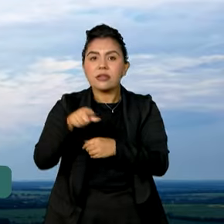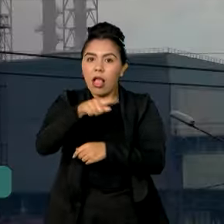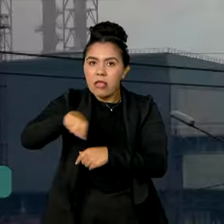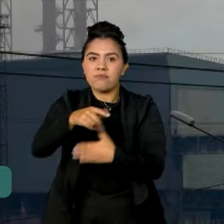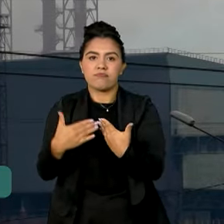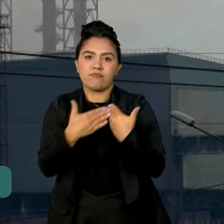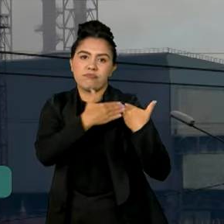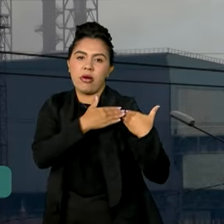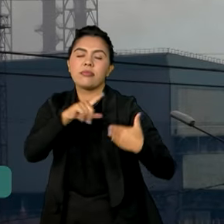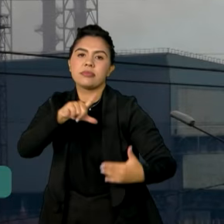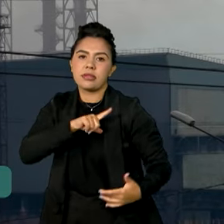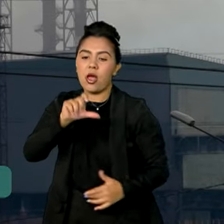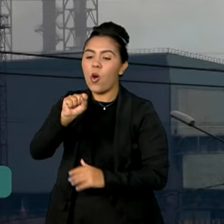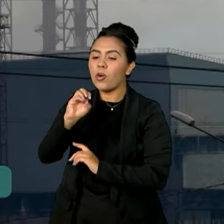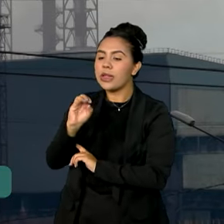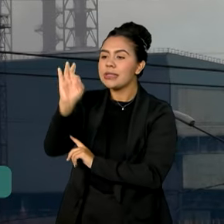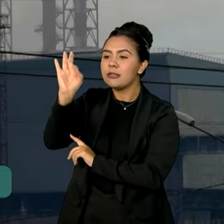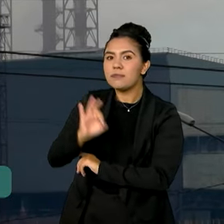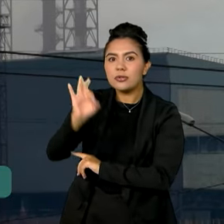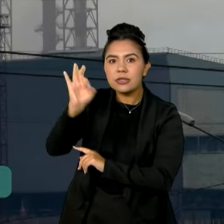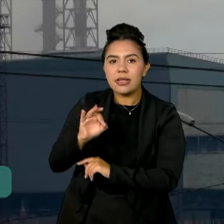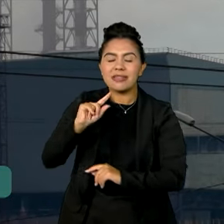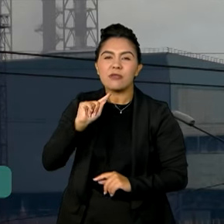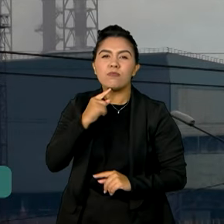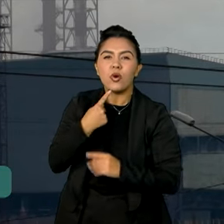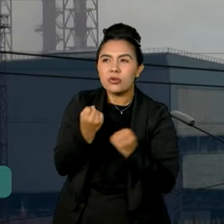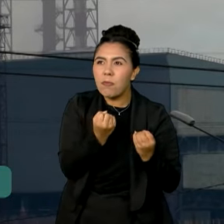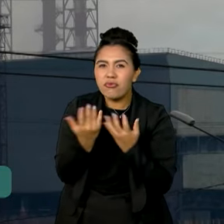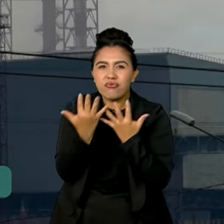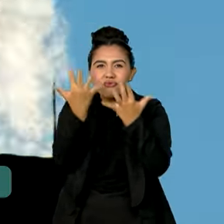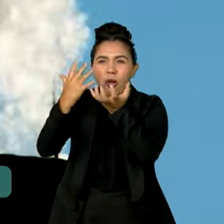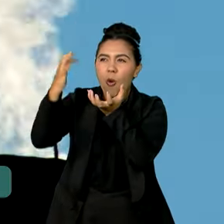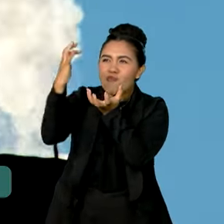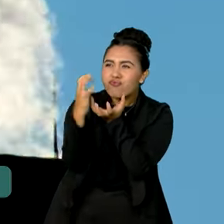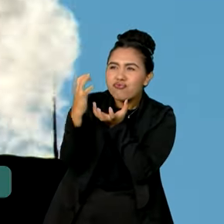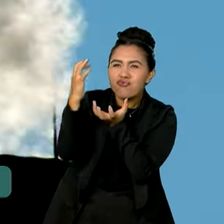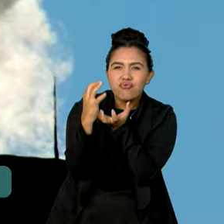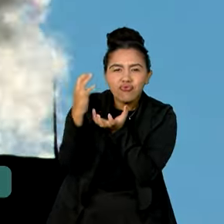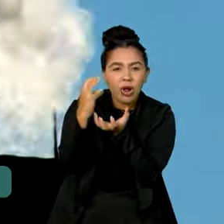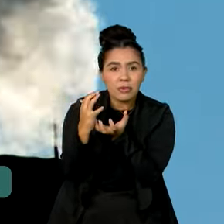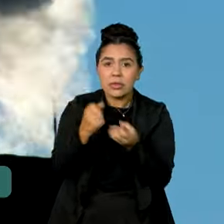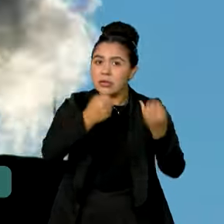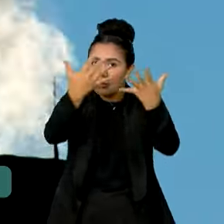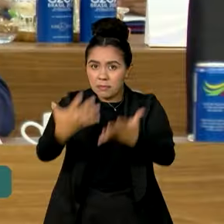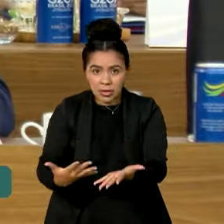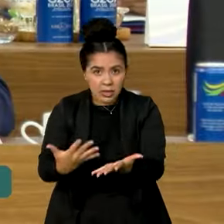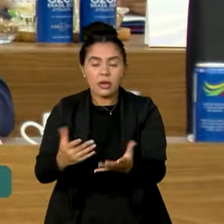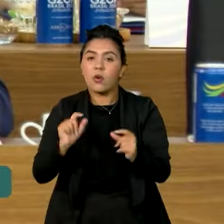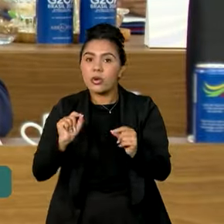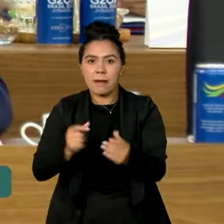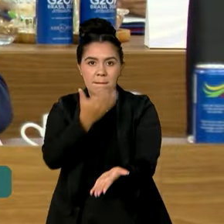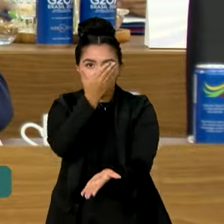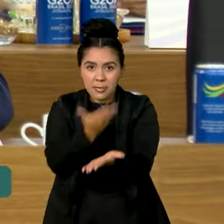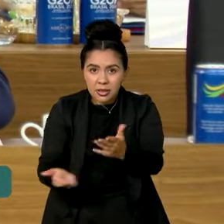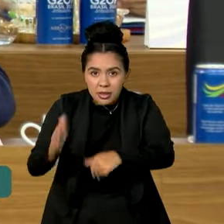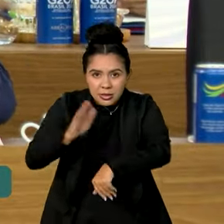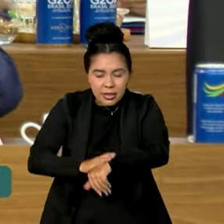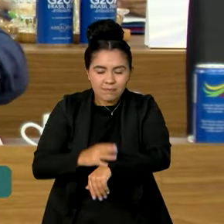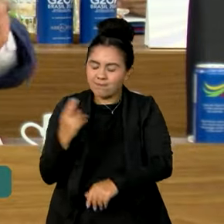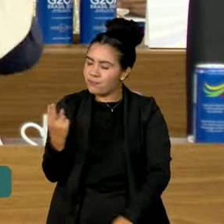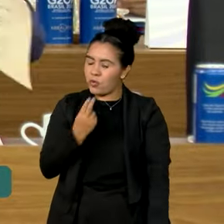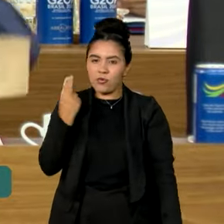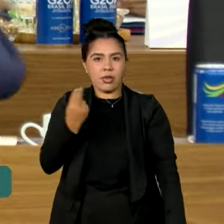das emissões de gases que provocam o efeito estufa e destacou que não há mais tempo a perder. Temos que fazer